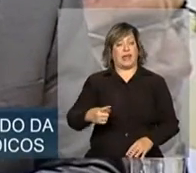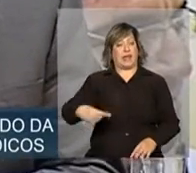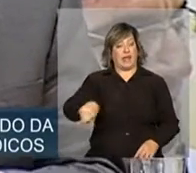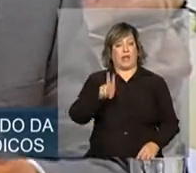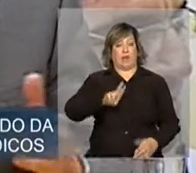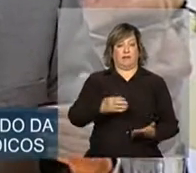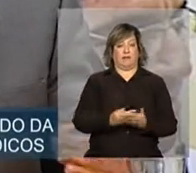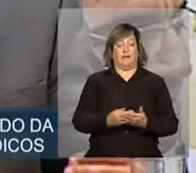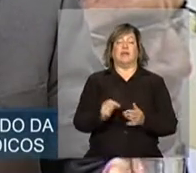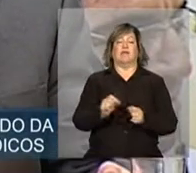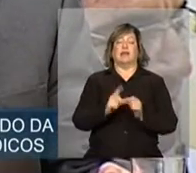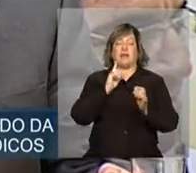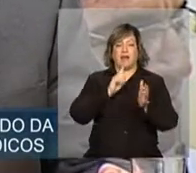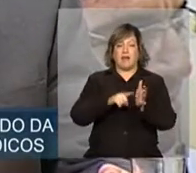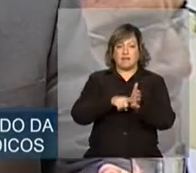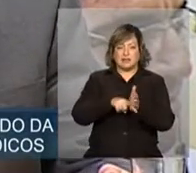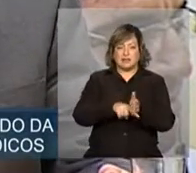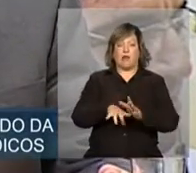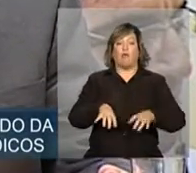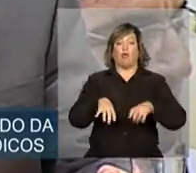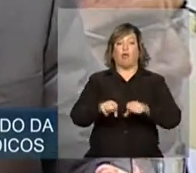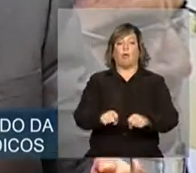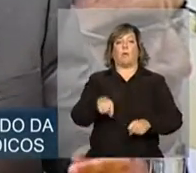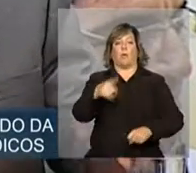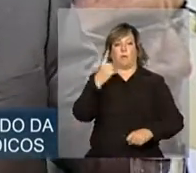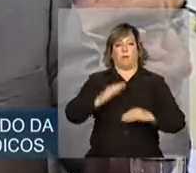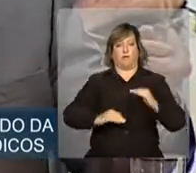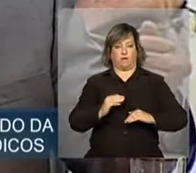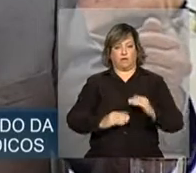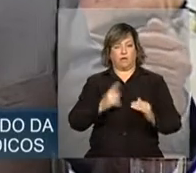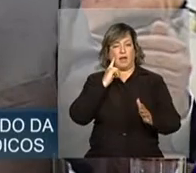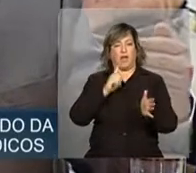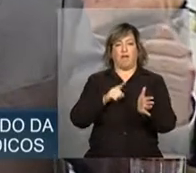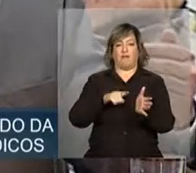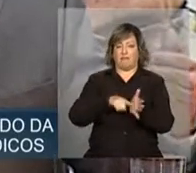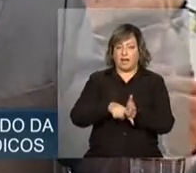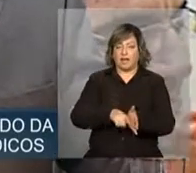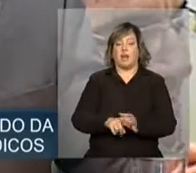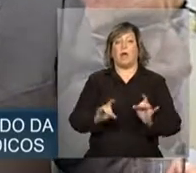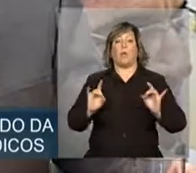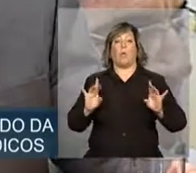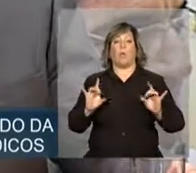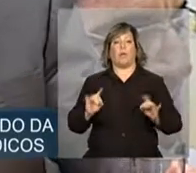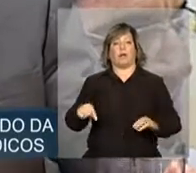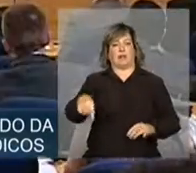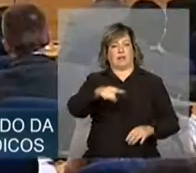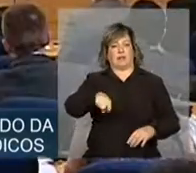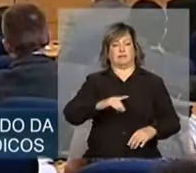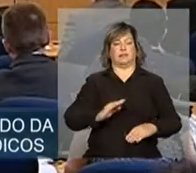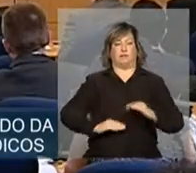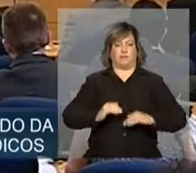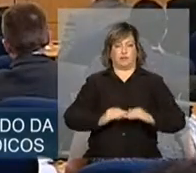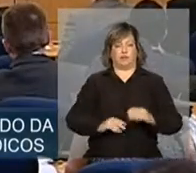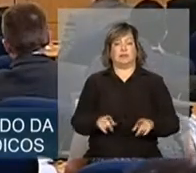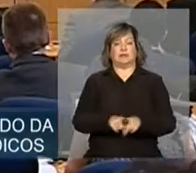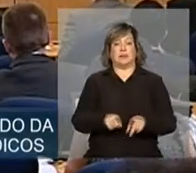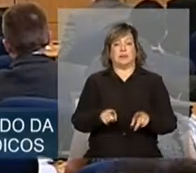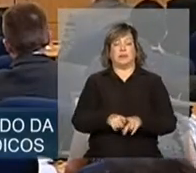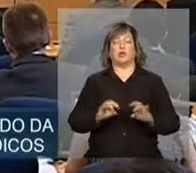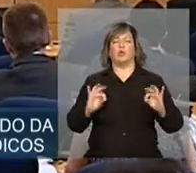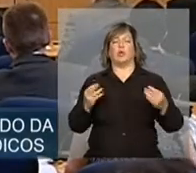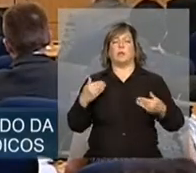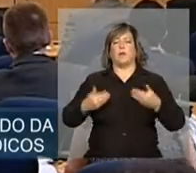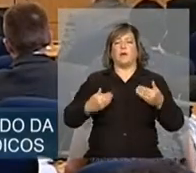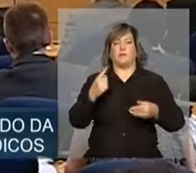cabe a elas fazer avaliação da formação de um profissional avaliar a qualidade da formação desse profissional e fazer